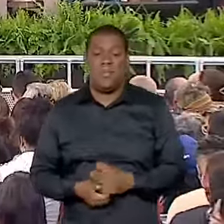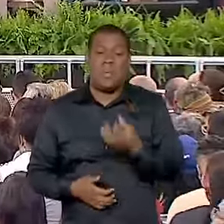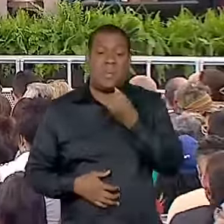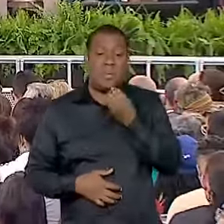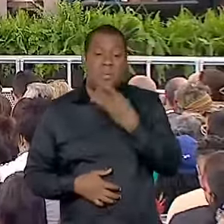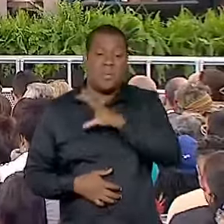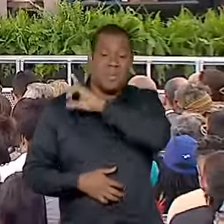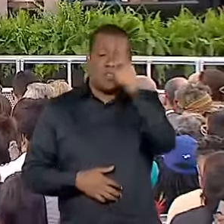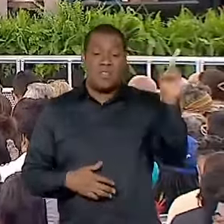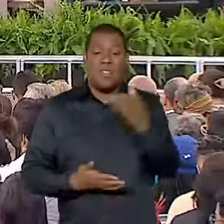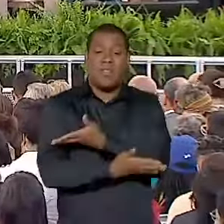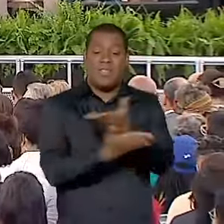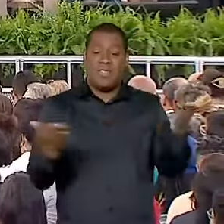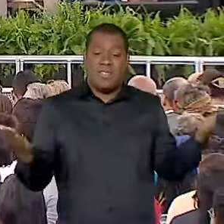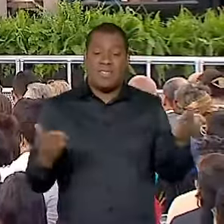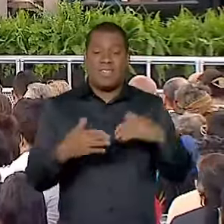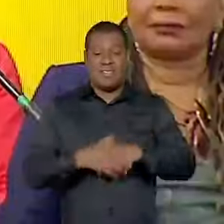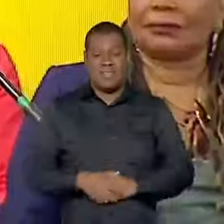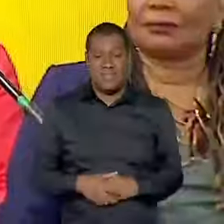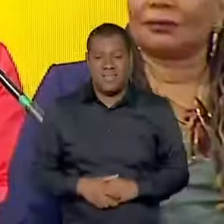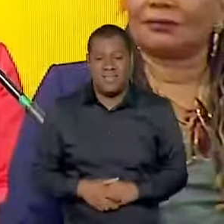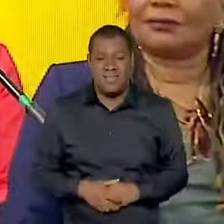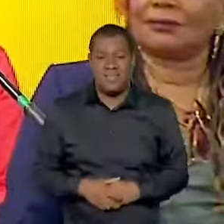Bom dia a todas as pessoas.